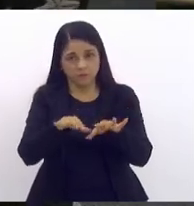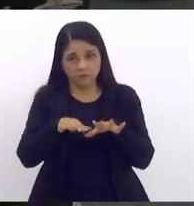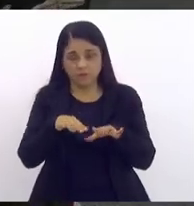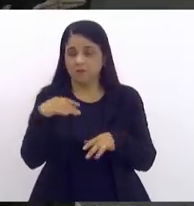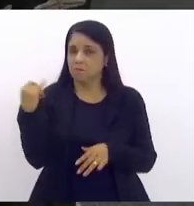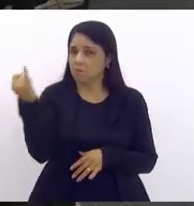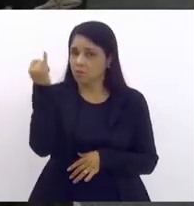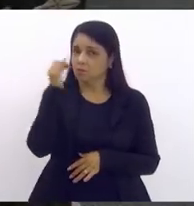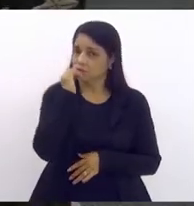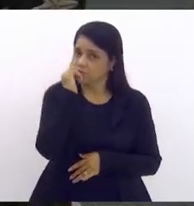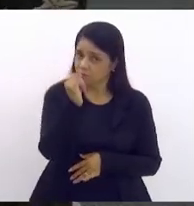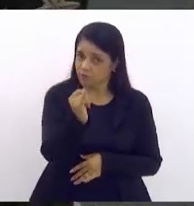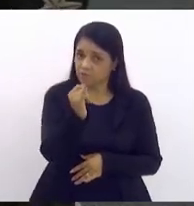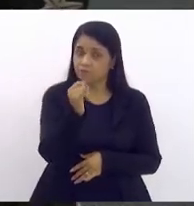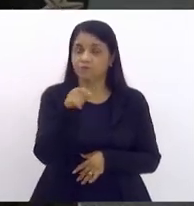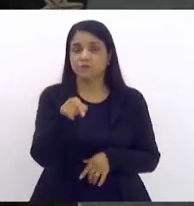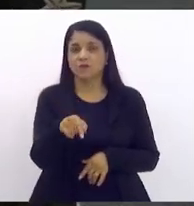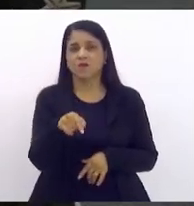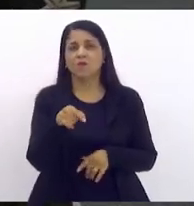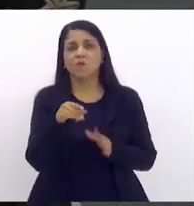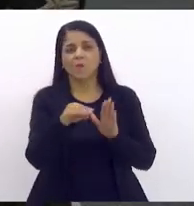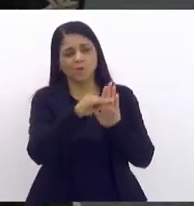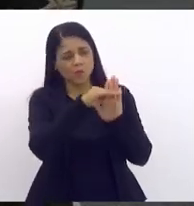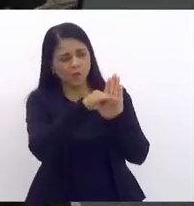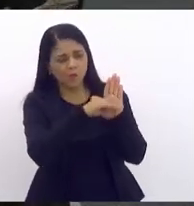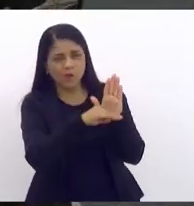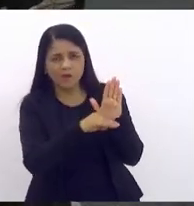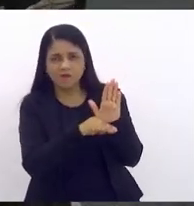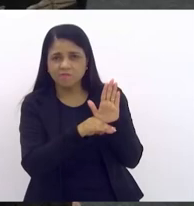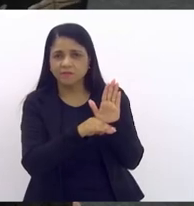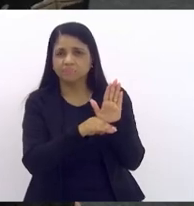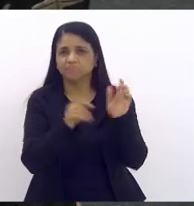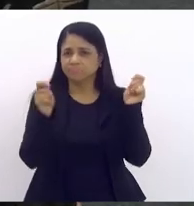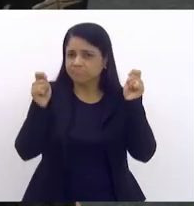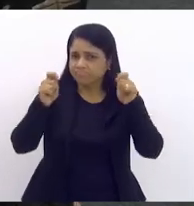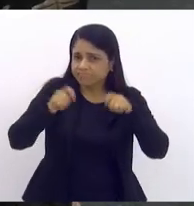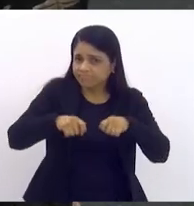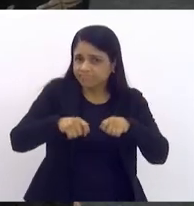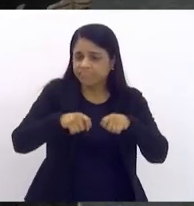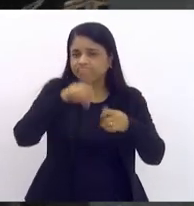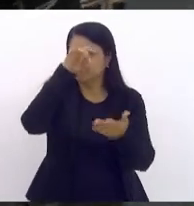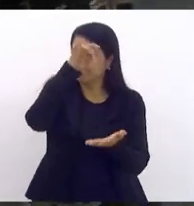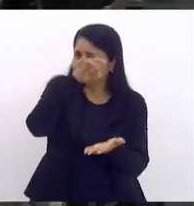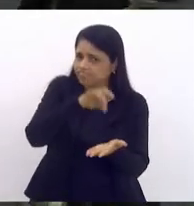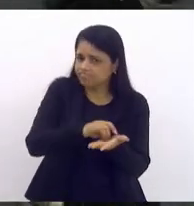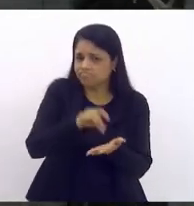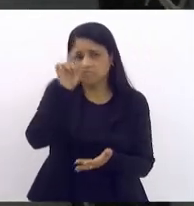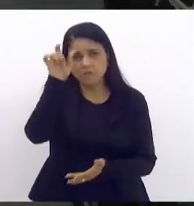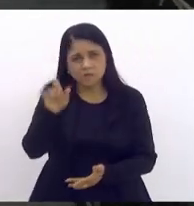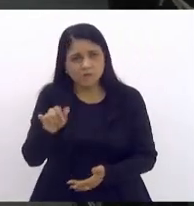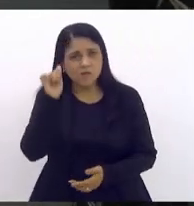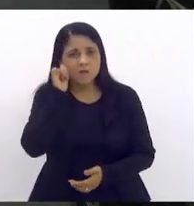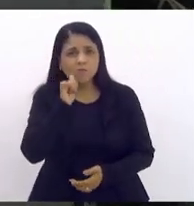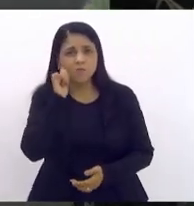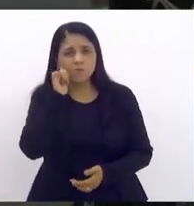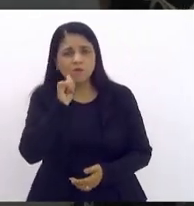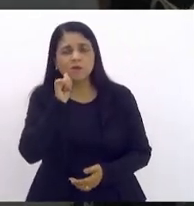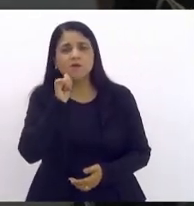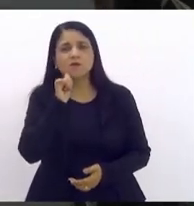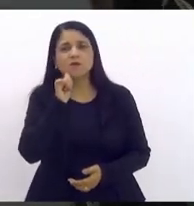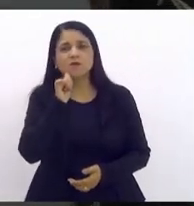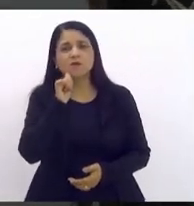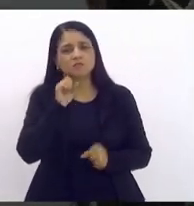dizer, senhora Presidenta, que esse é um programa que vale a pena, de fato, as mulheres terem aí um programa